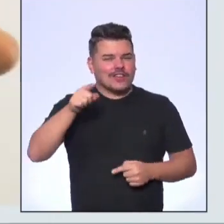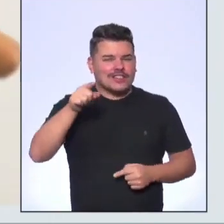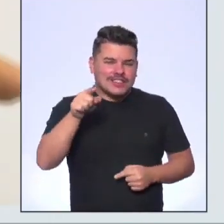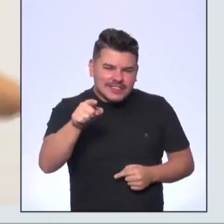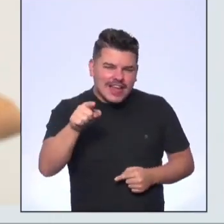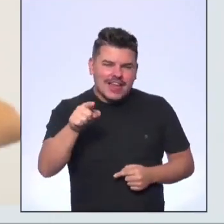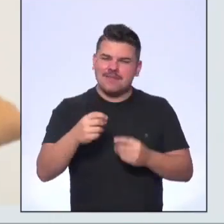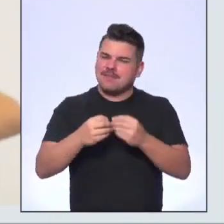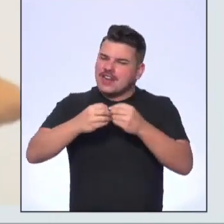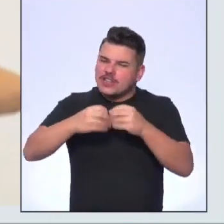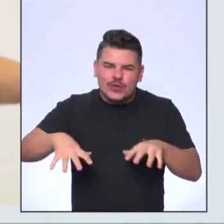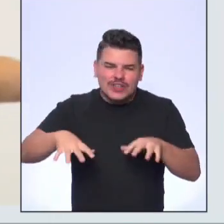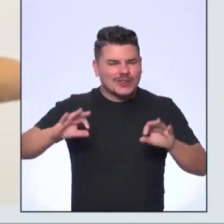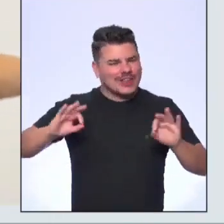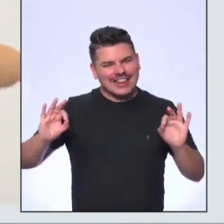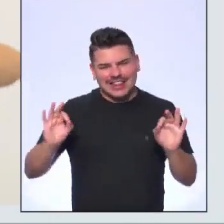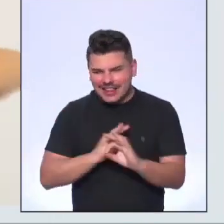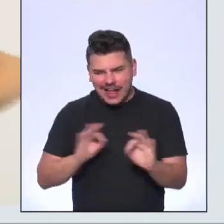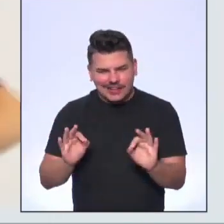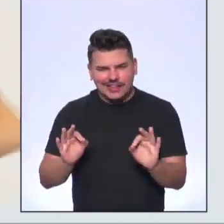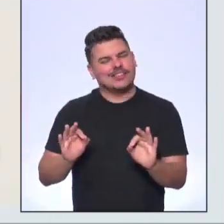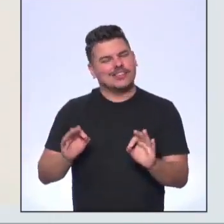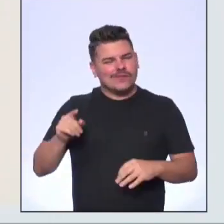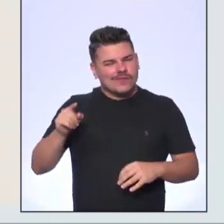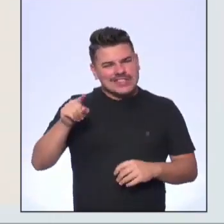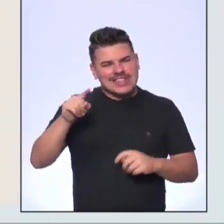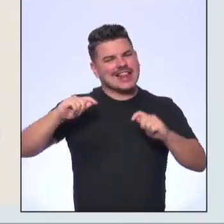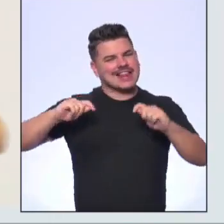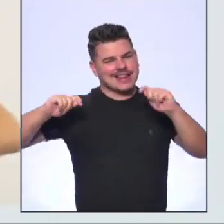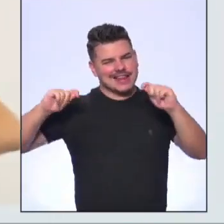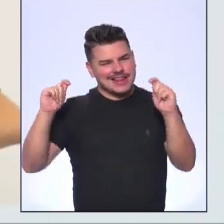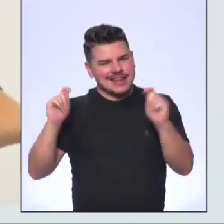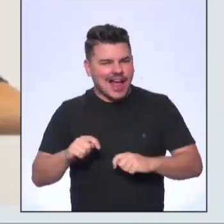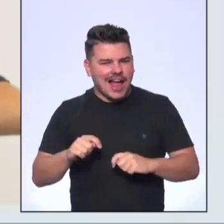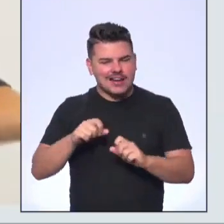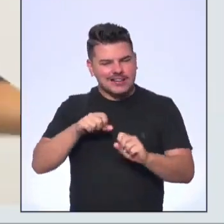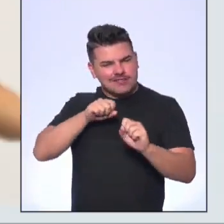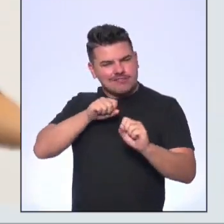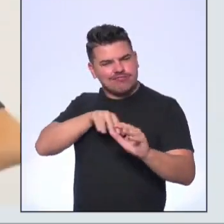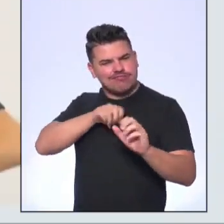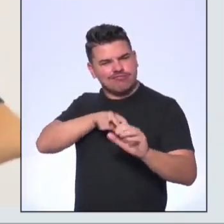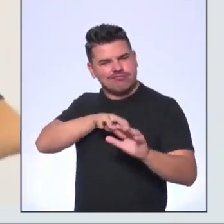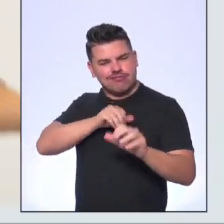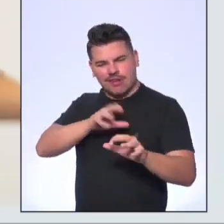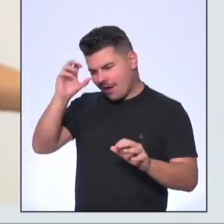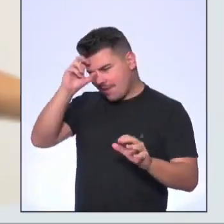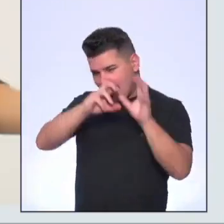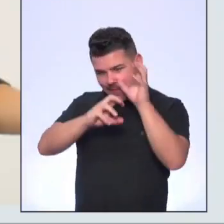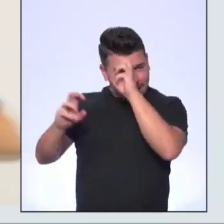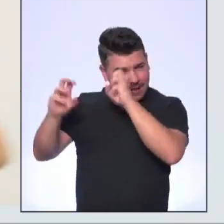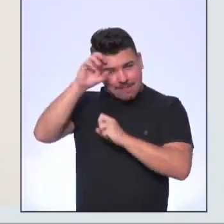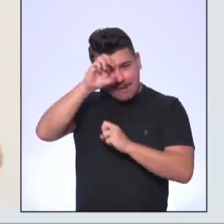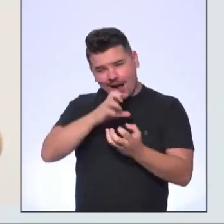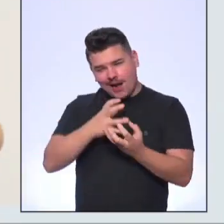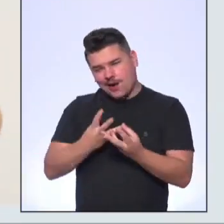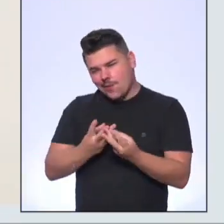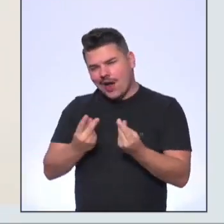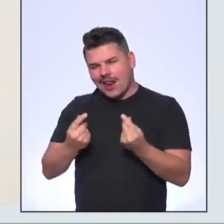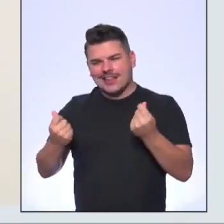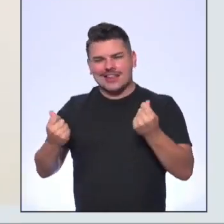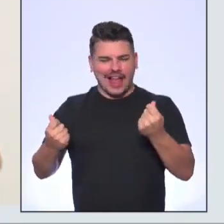seja prejudicado, tá? Para que você possa ter um ensino de qualidade, mesmo que